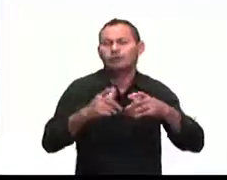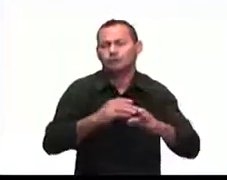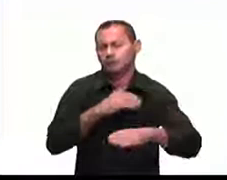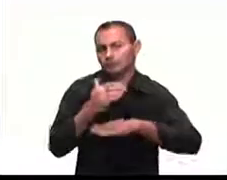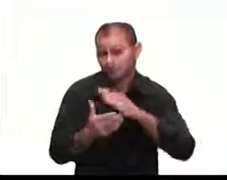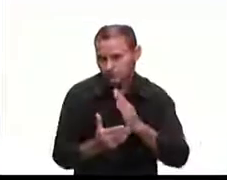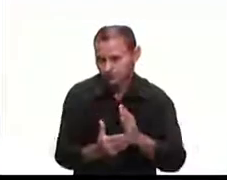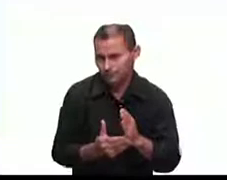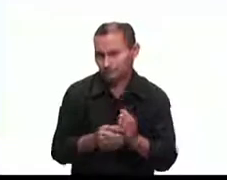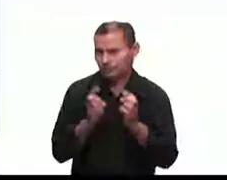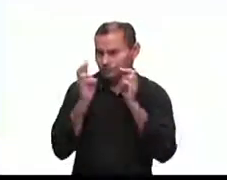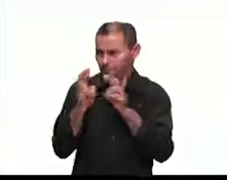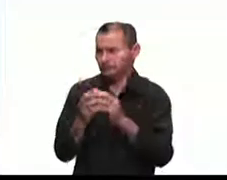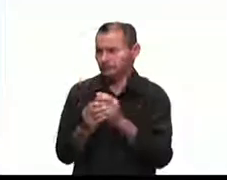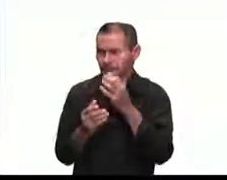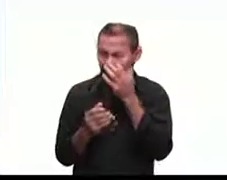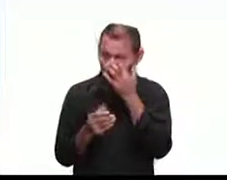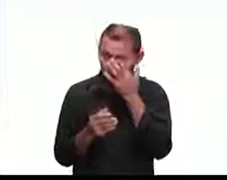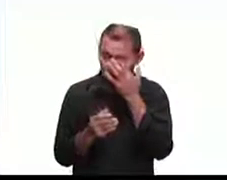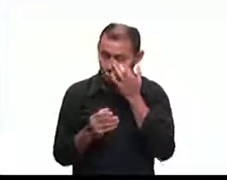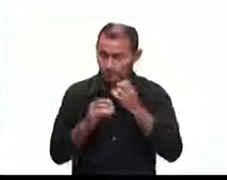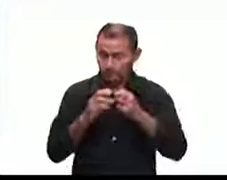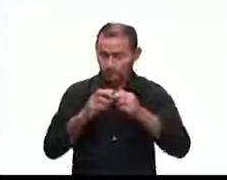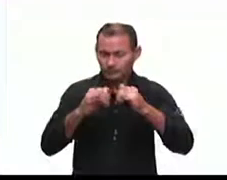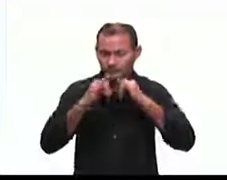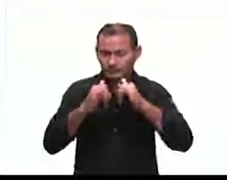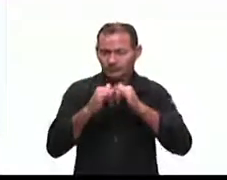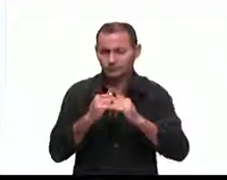considero, então, como dados